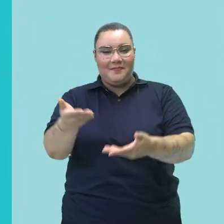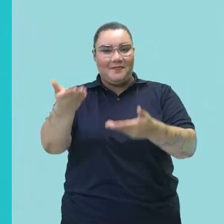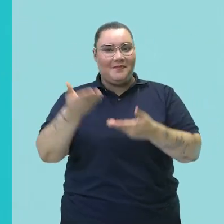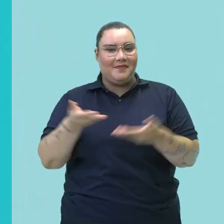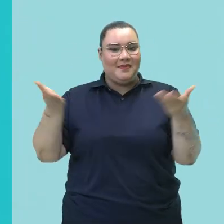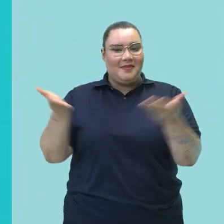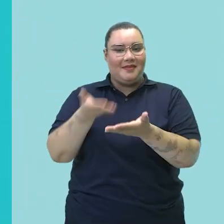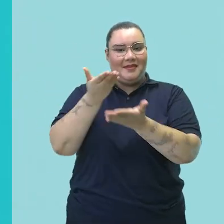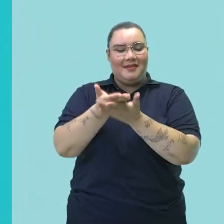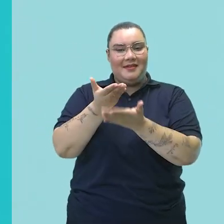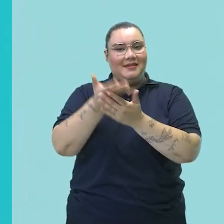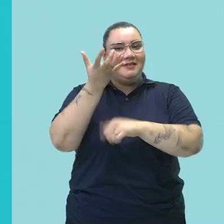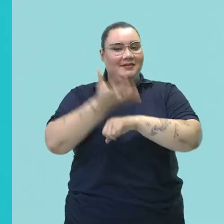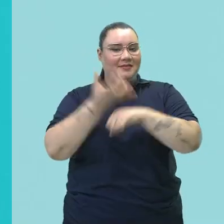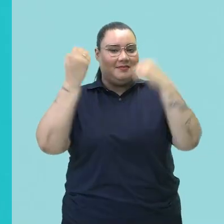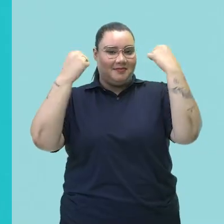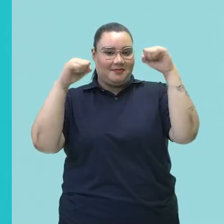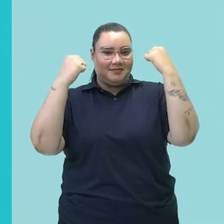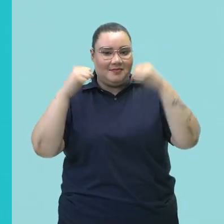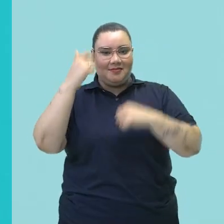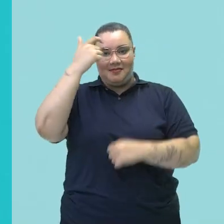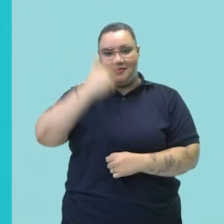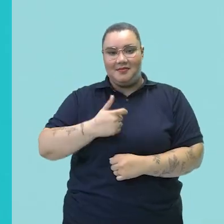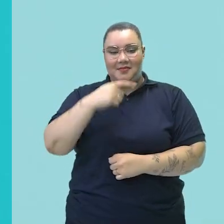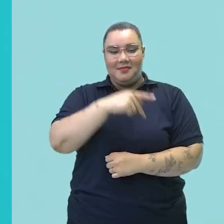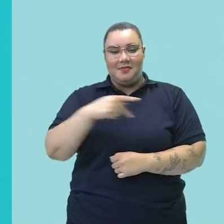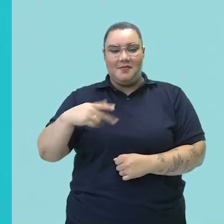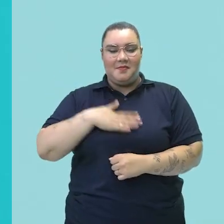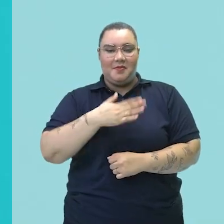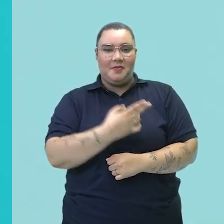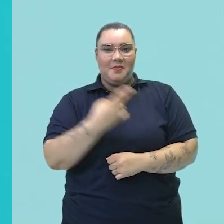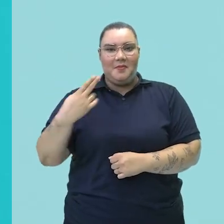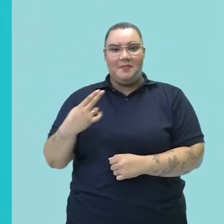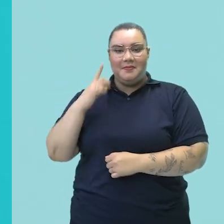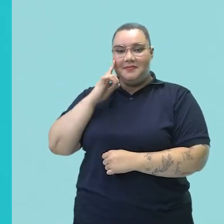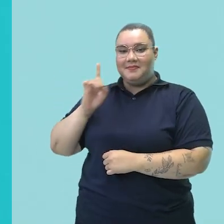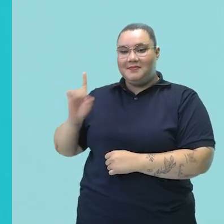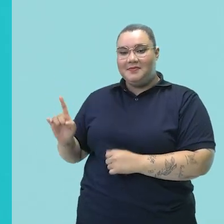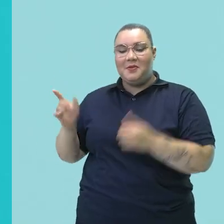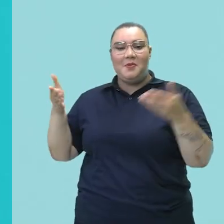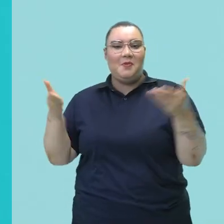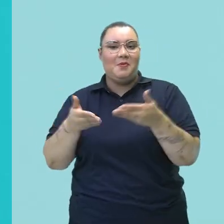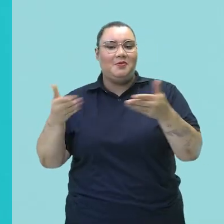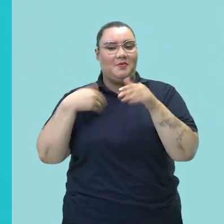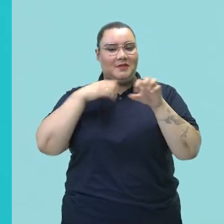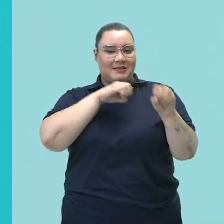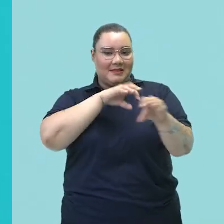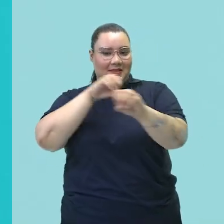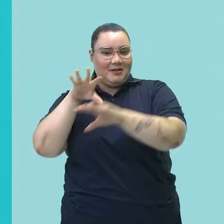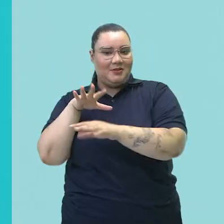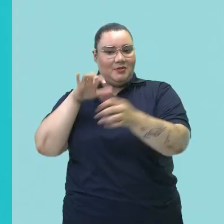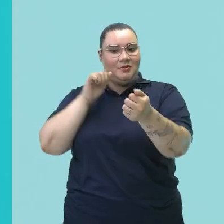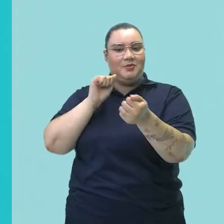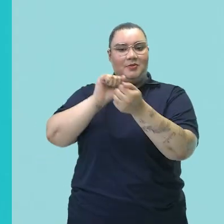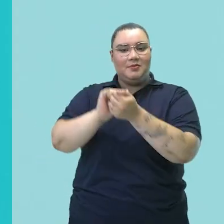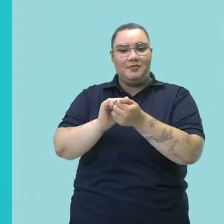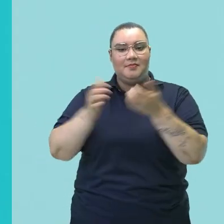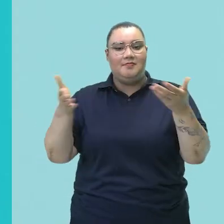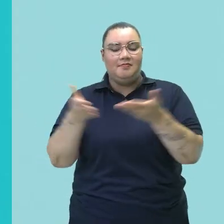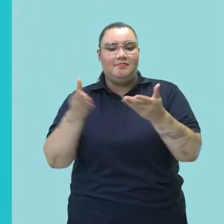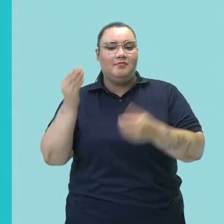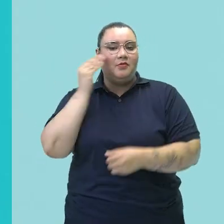bem-vindos à nossa aula de Educação Física. Eu sou a professora Jucimara Brito e estou aqui juntinho com vocês para